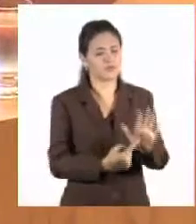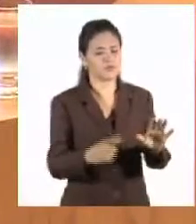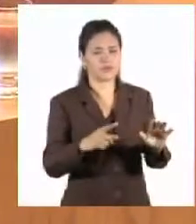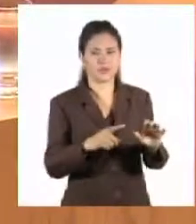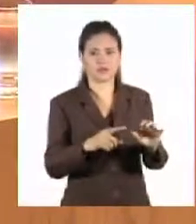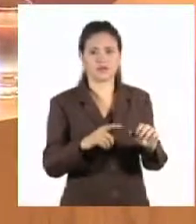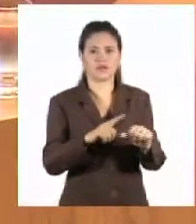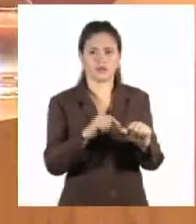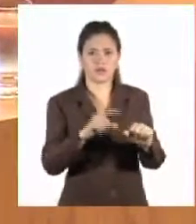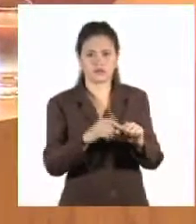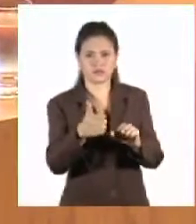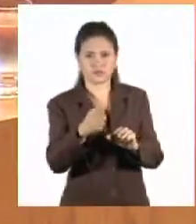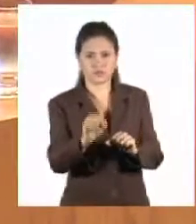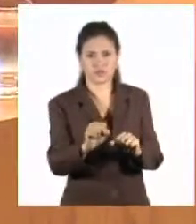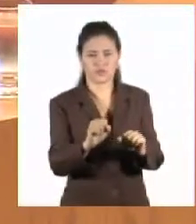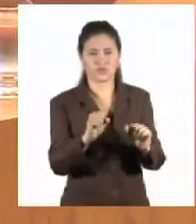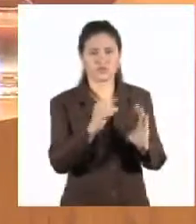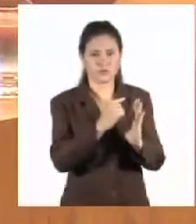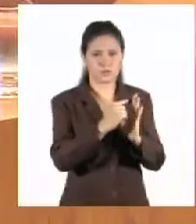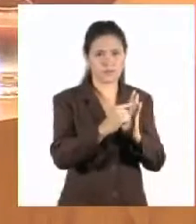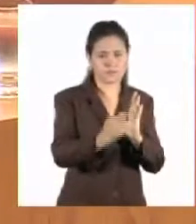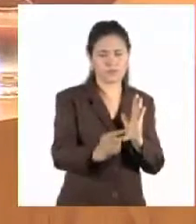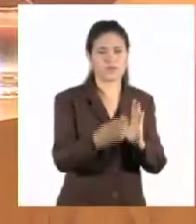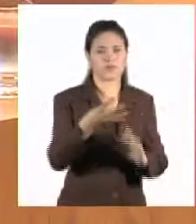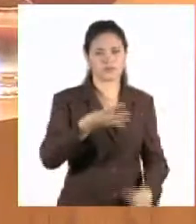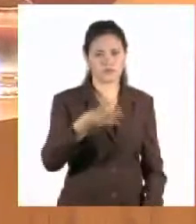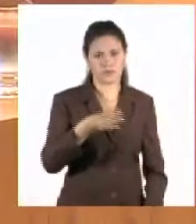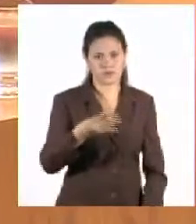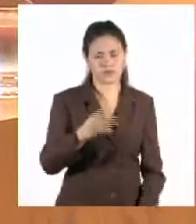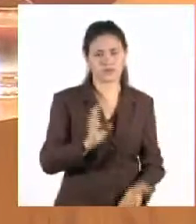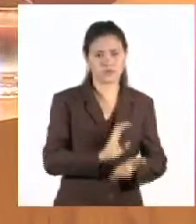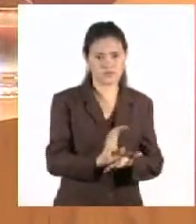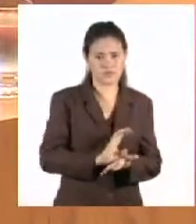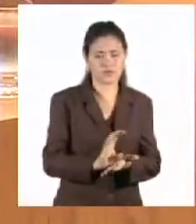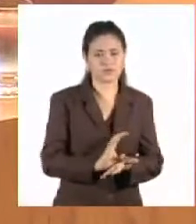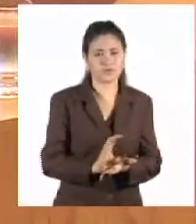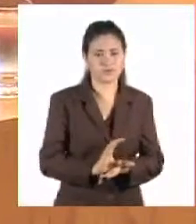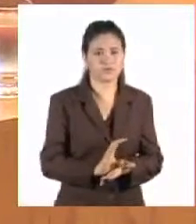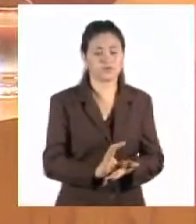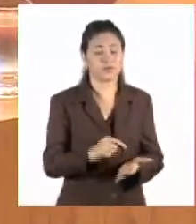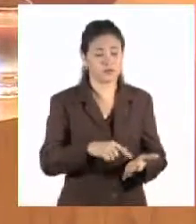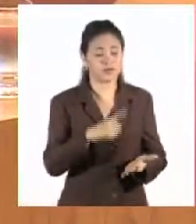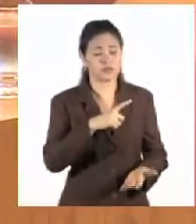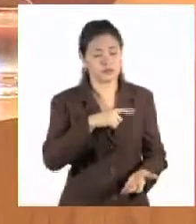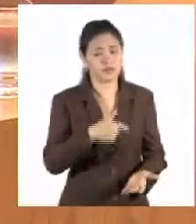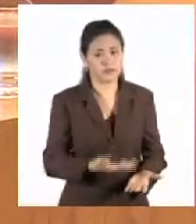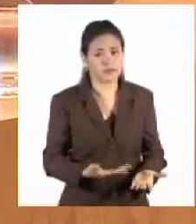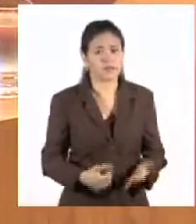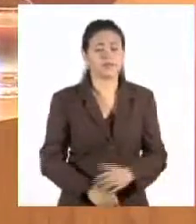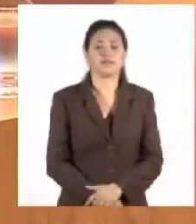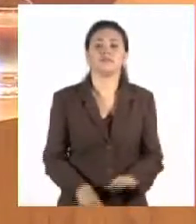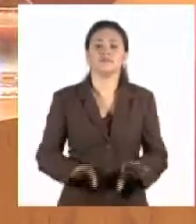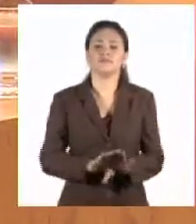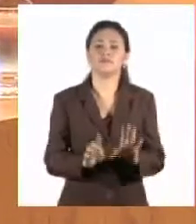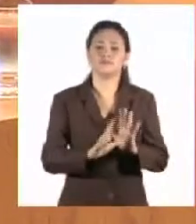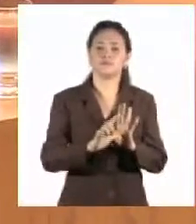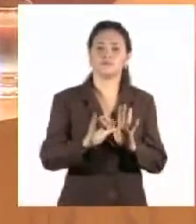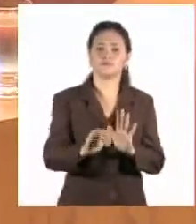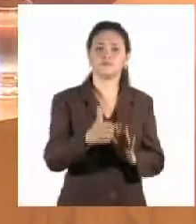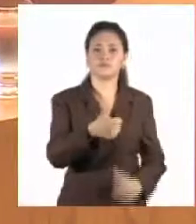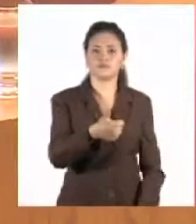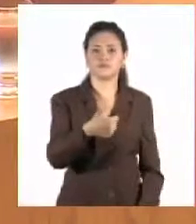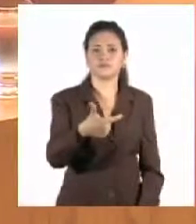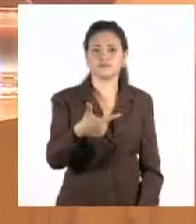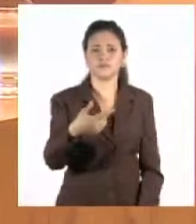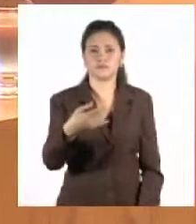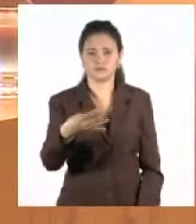Constituição, que realmente ela define essa condição, e a lei 124, ela pode ser objeto,